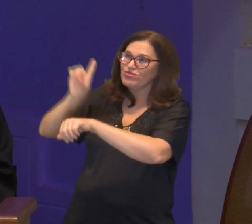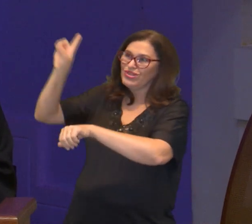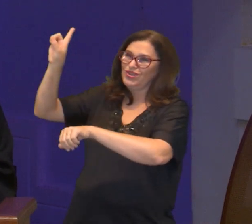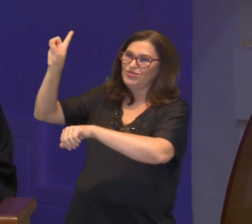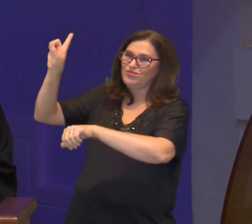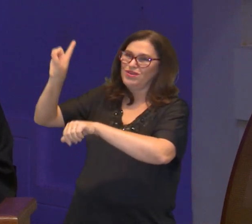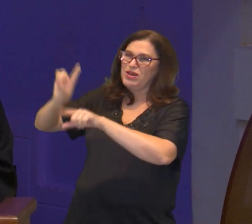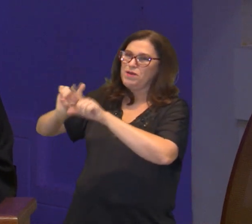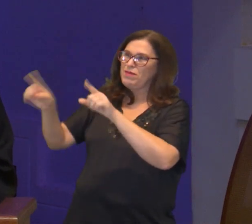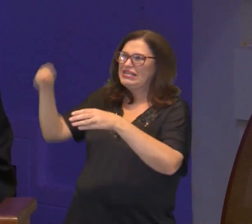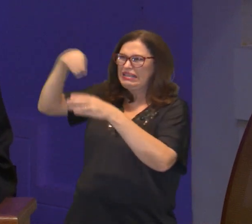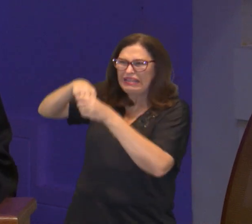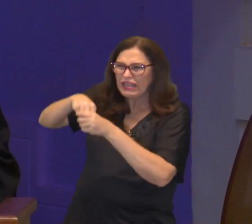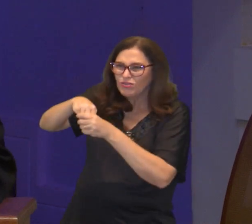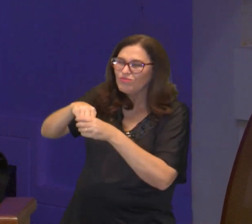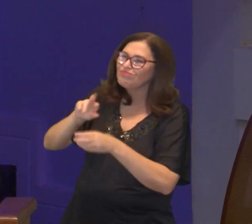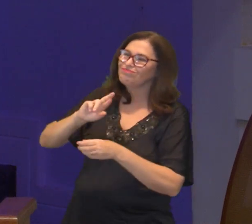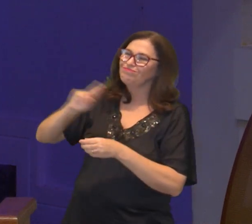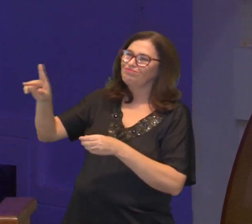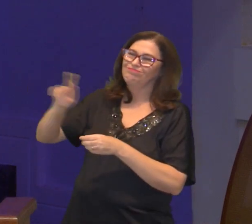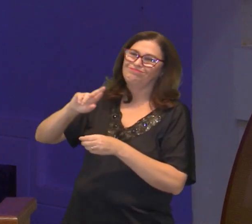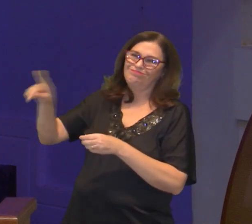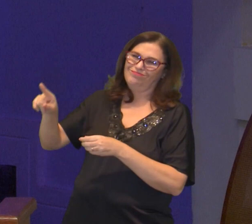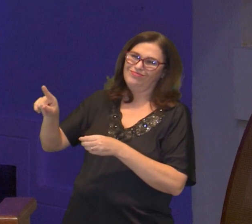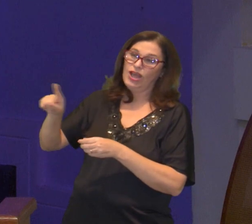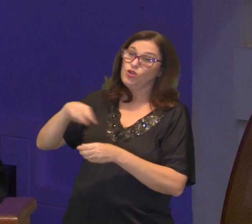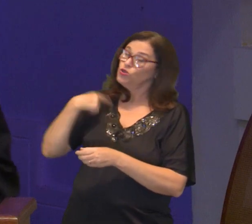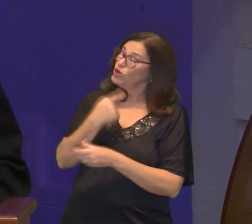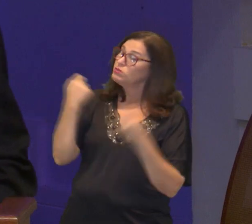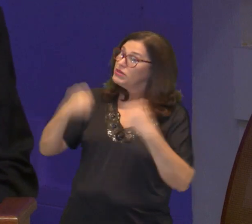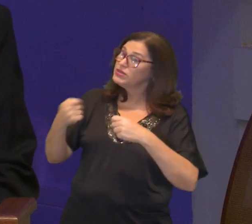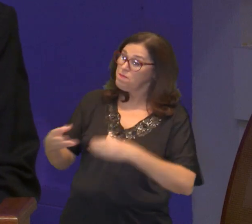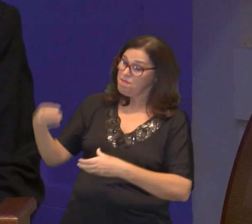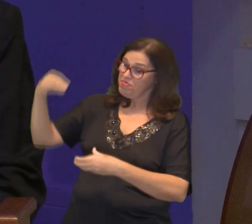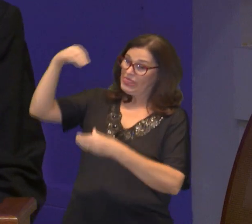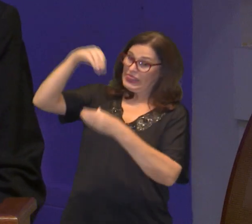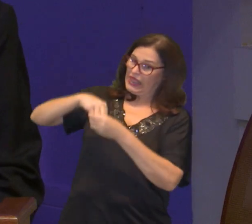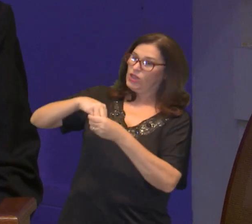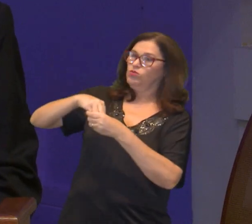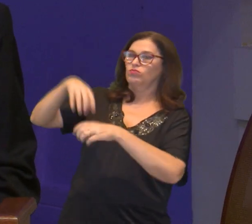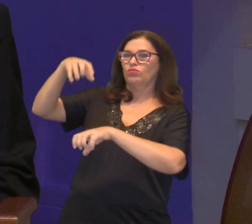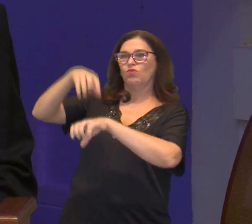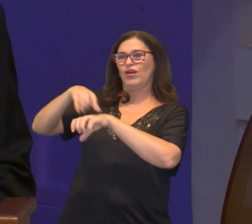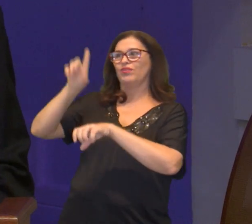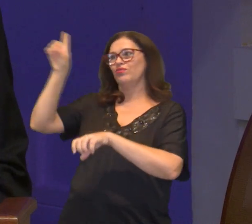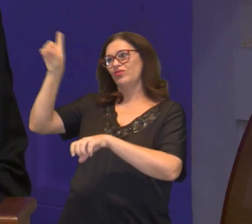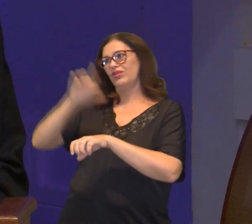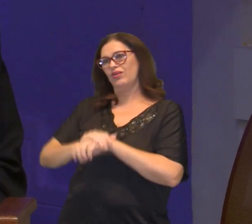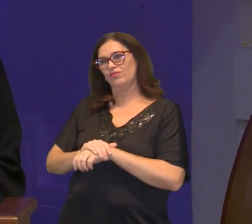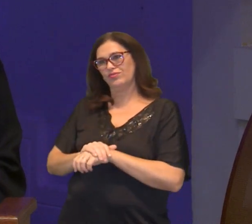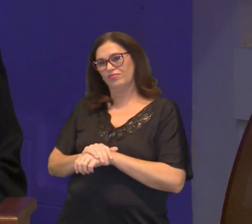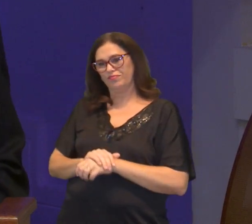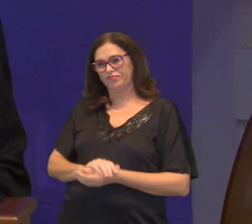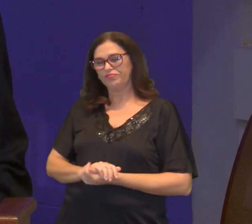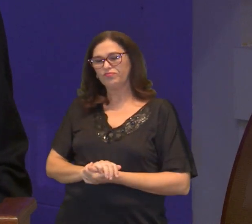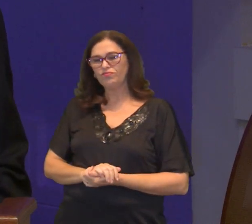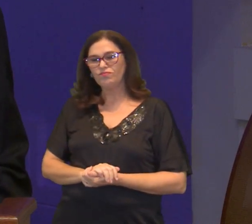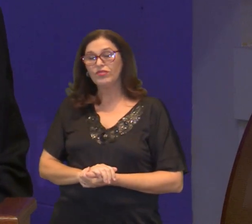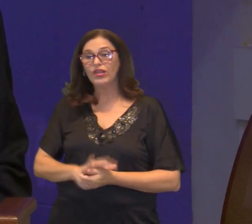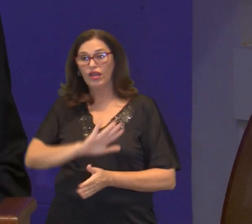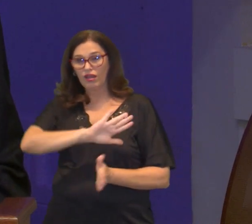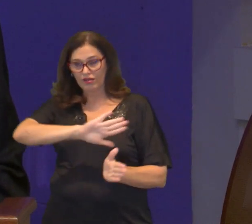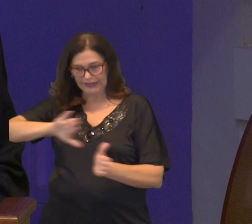Metodista. Ele foi filho de Susana Wesley, uma esposa de pastor